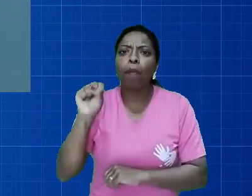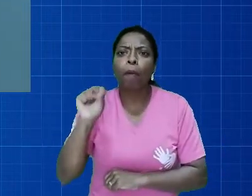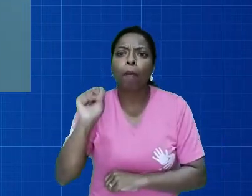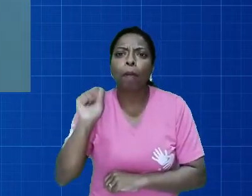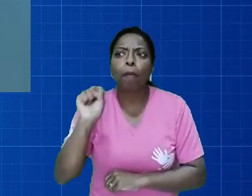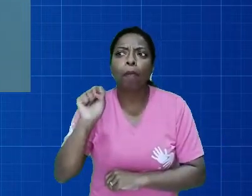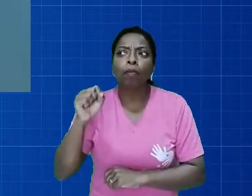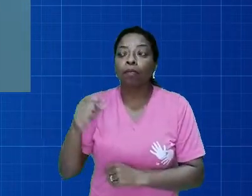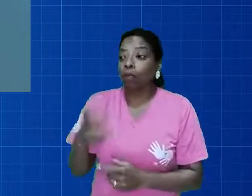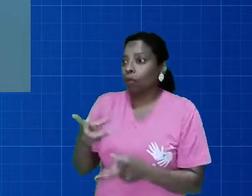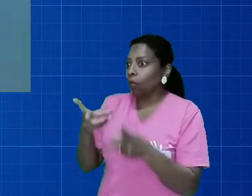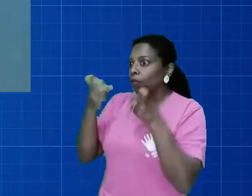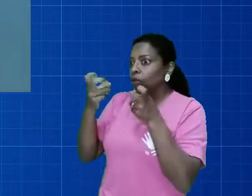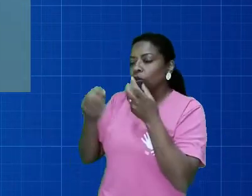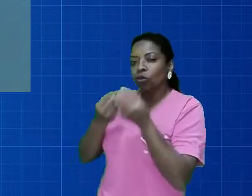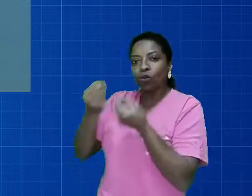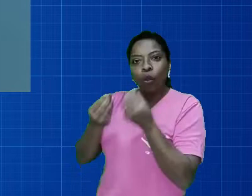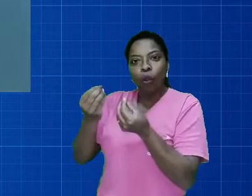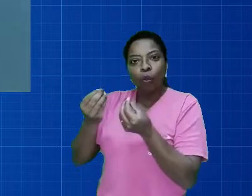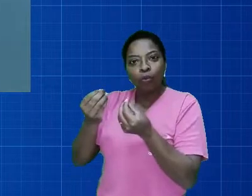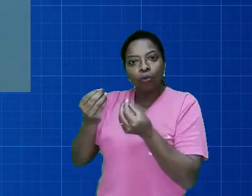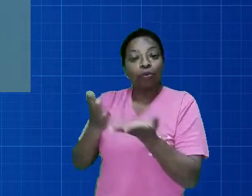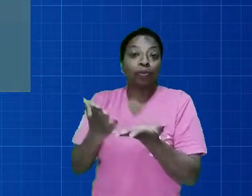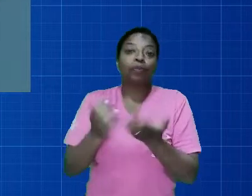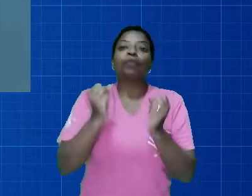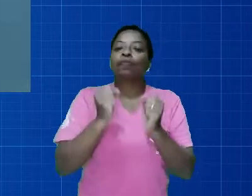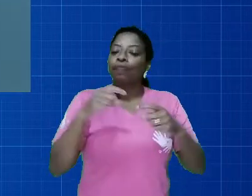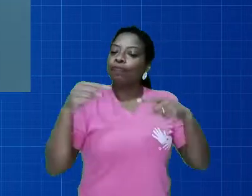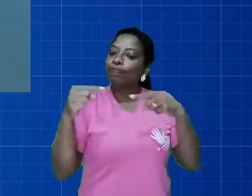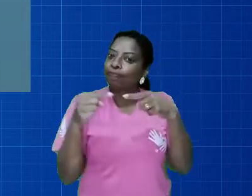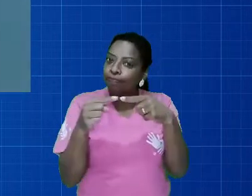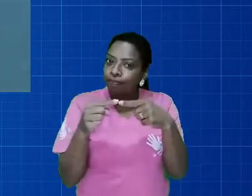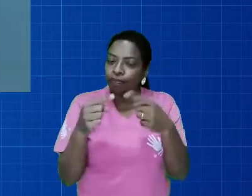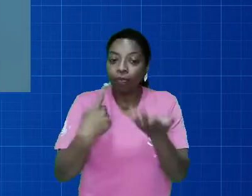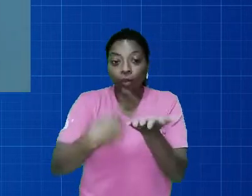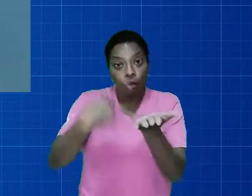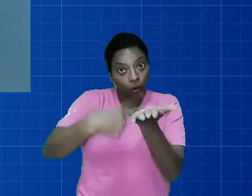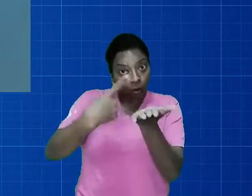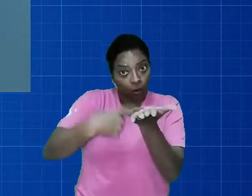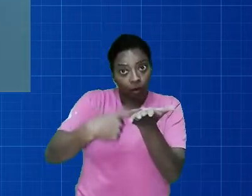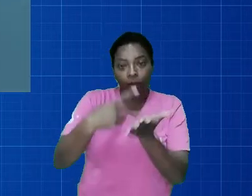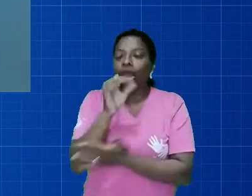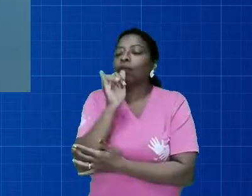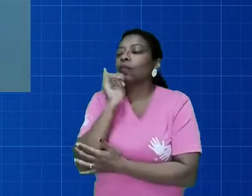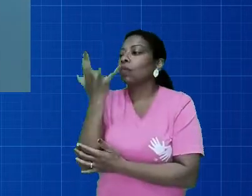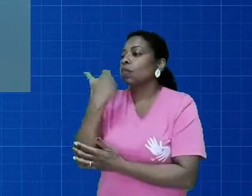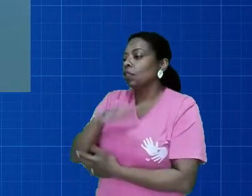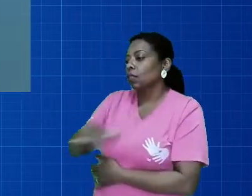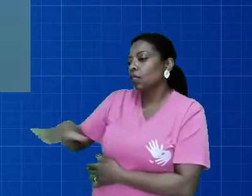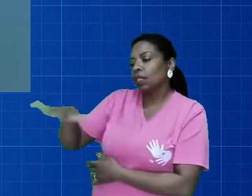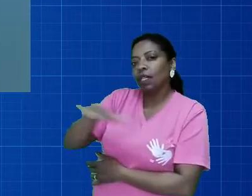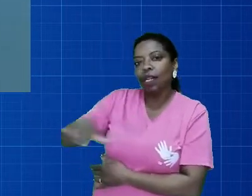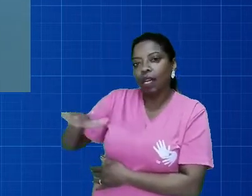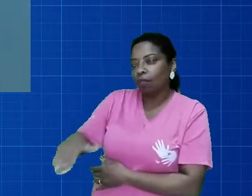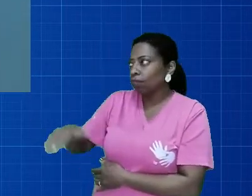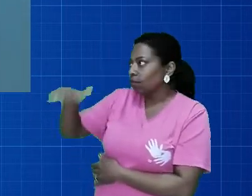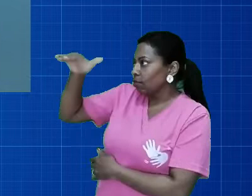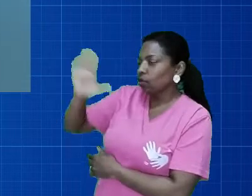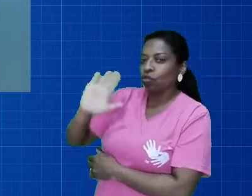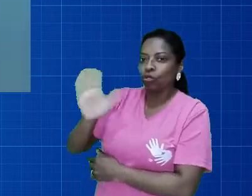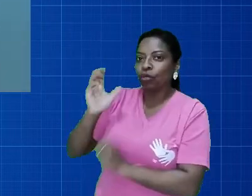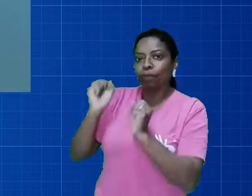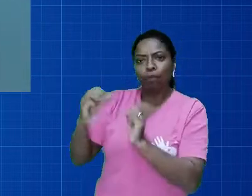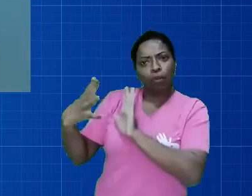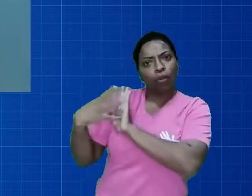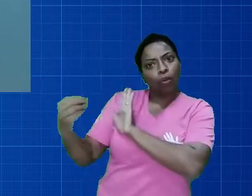E você pode combinar com as crianças, quando elas são um pouquinho maiores, para elas fazerem a sonorização junto com a